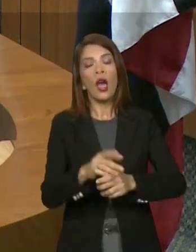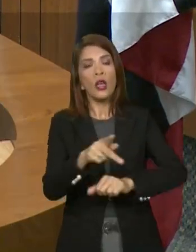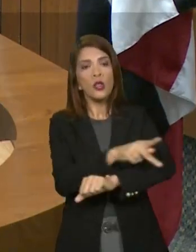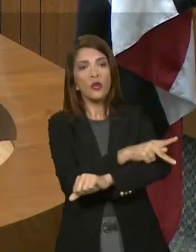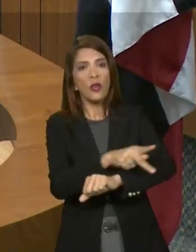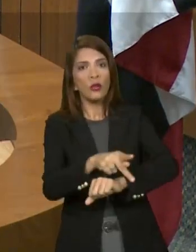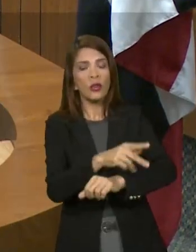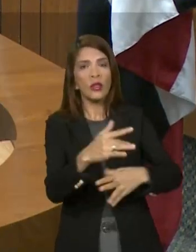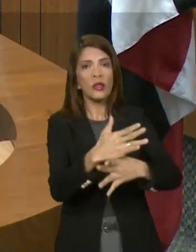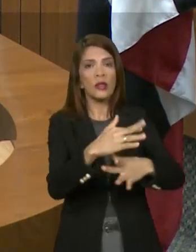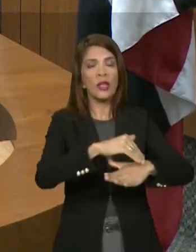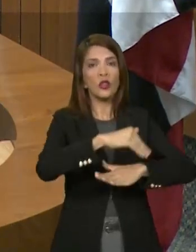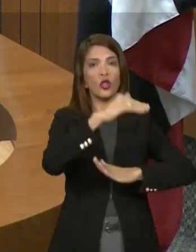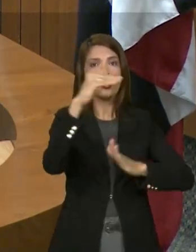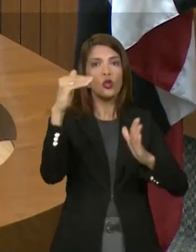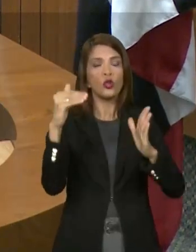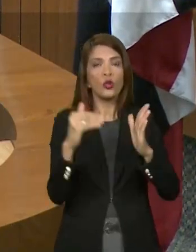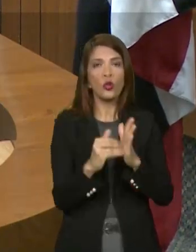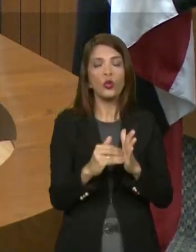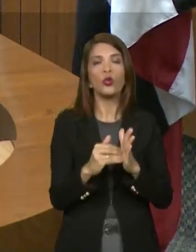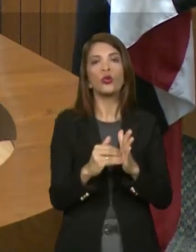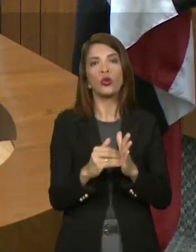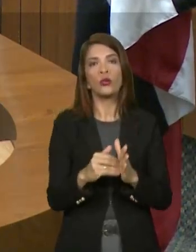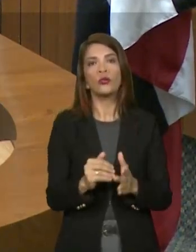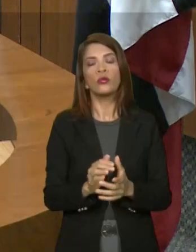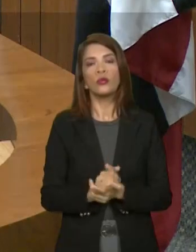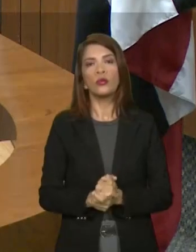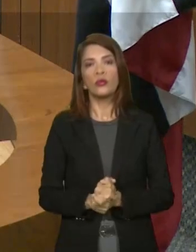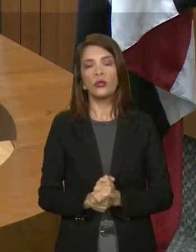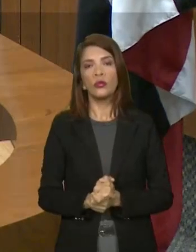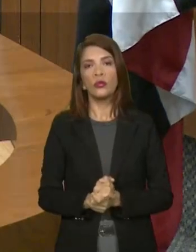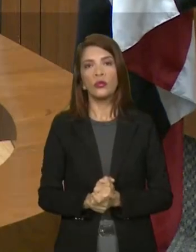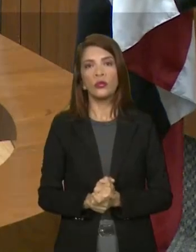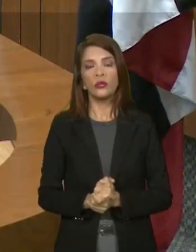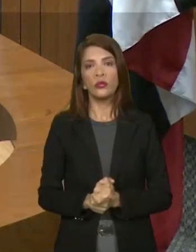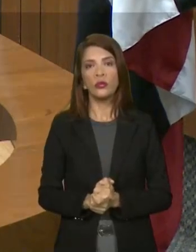toda até o final deste ano.